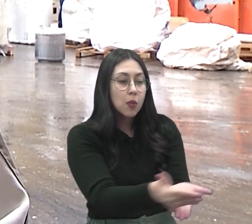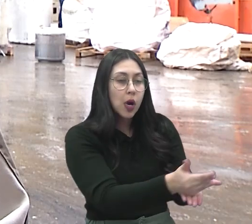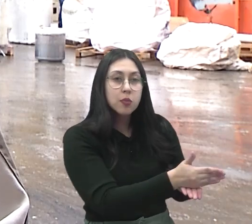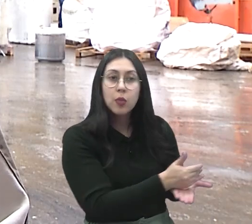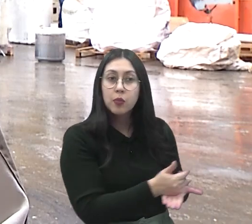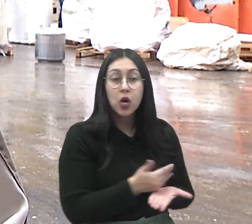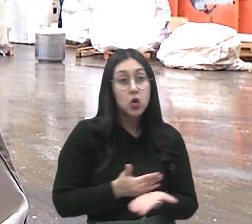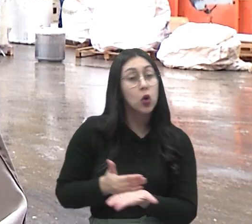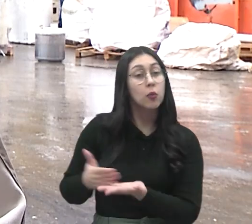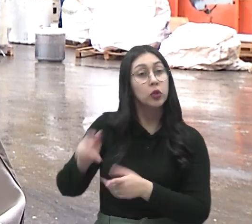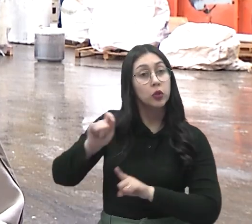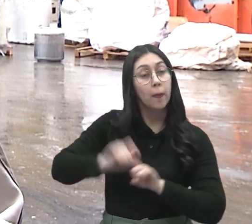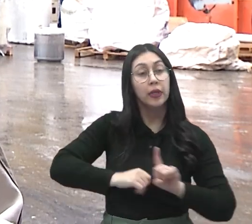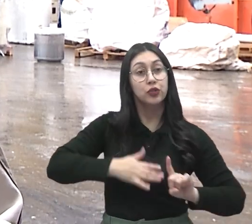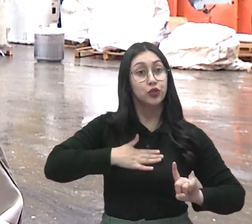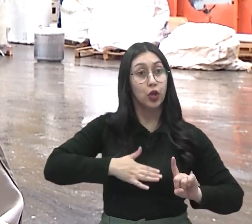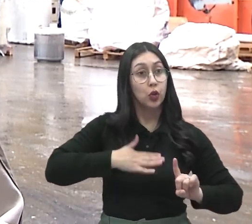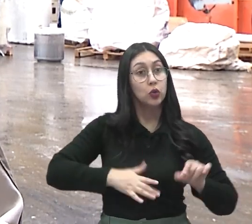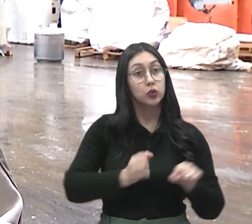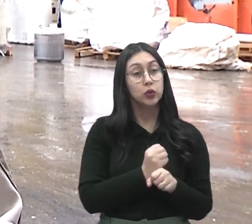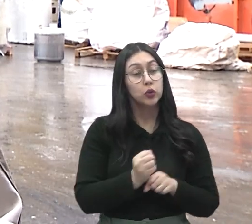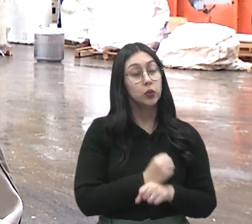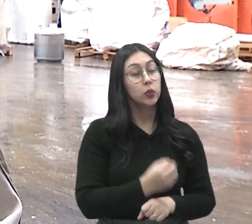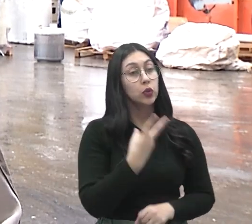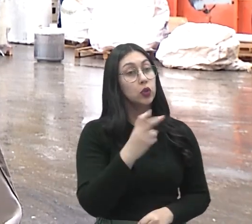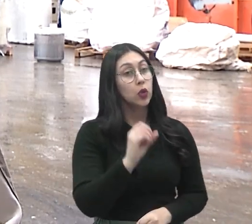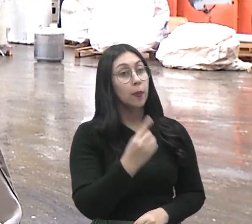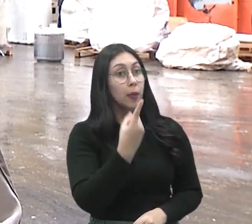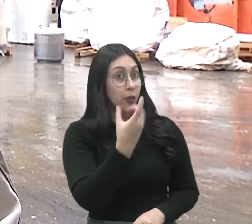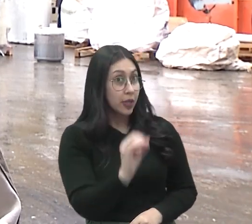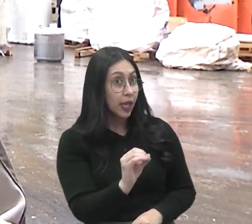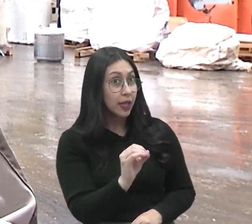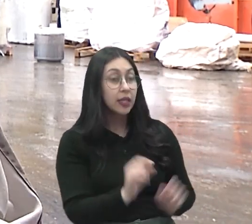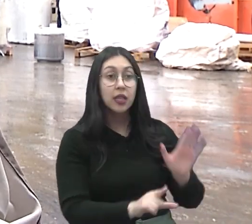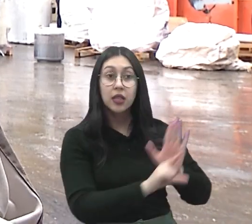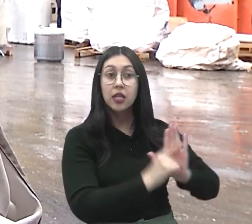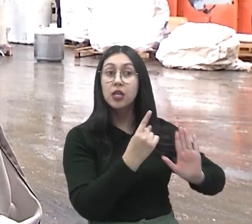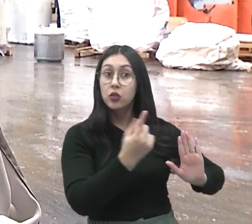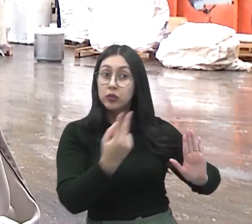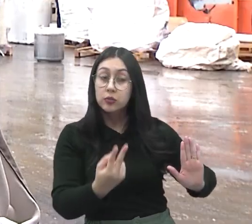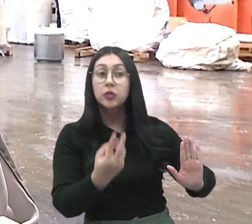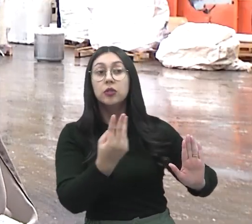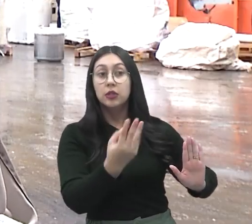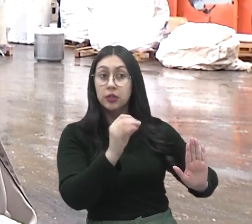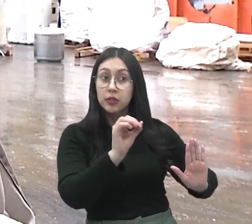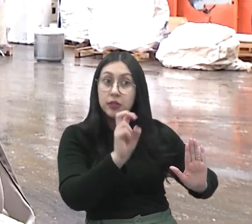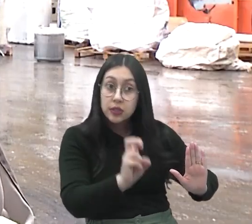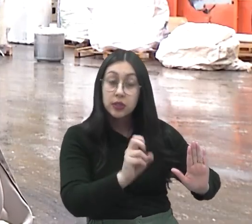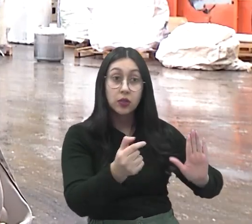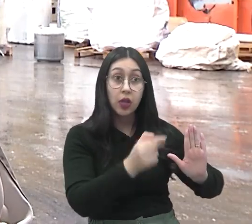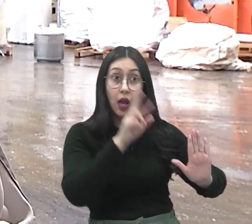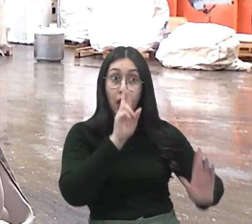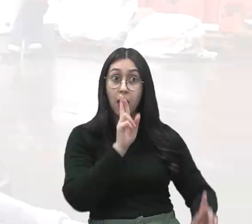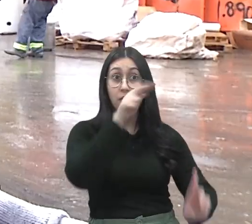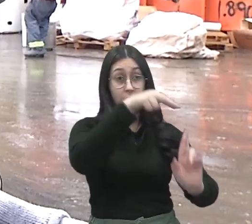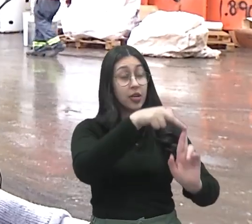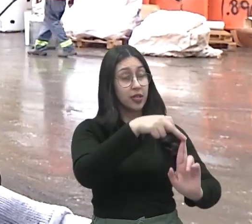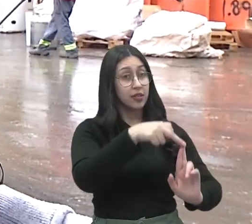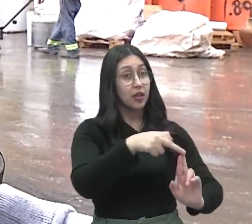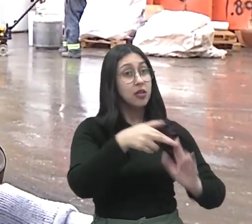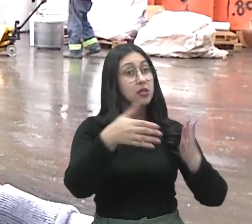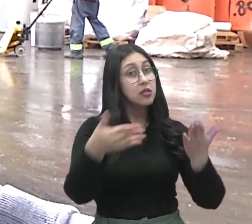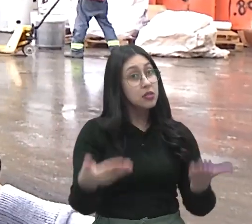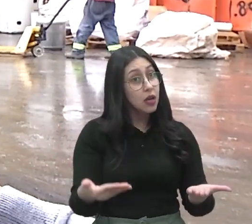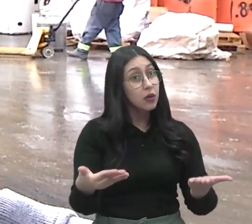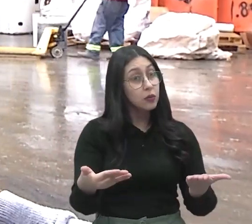de 2010, é a Lei 12.305, né, que instituiu o Plano Nacional, que é a referência nacional, né, que é o